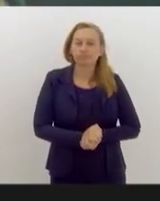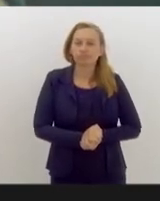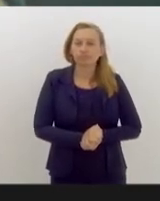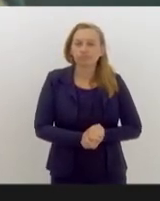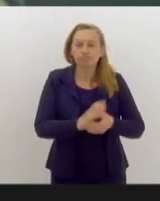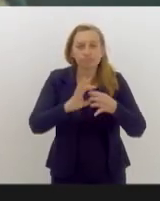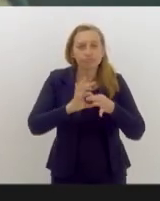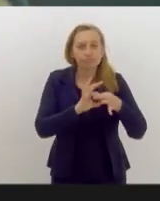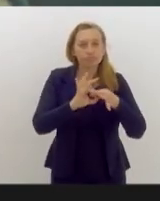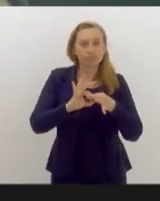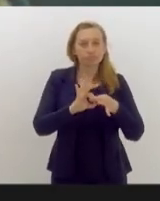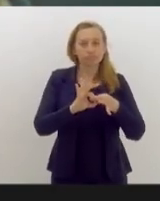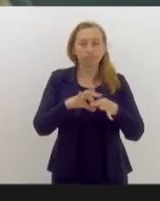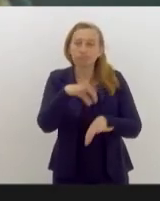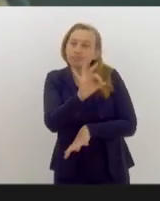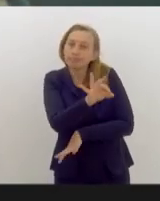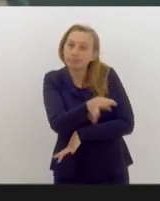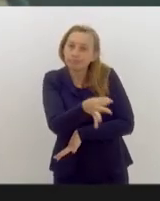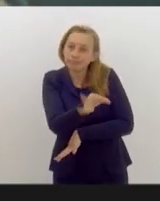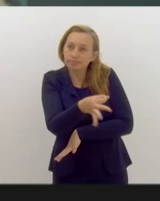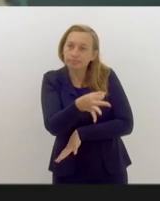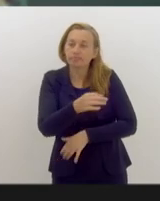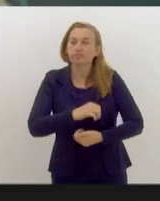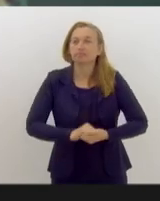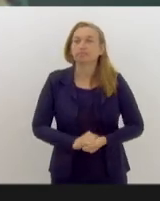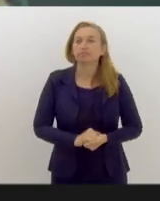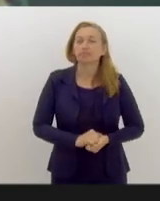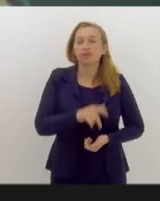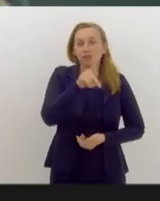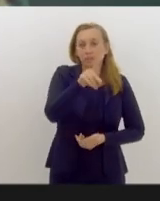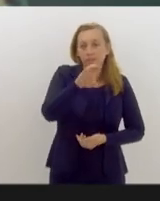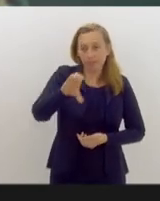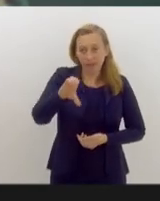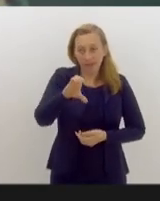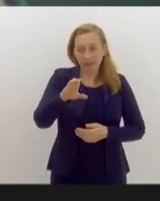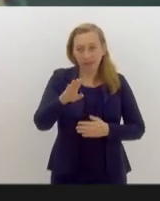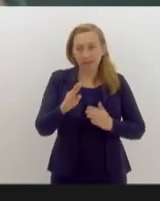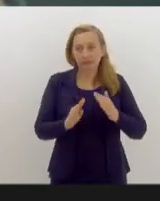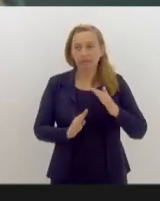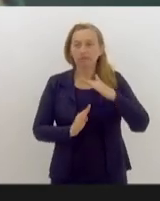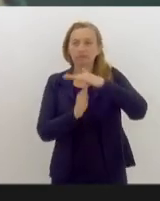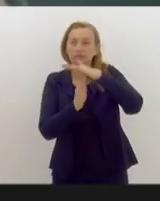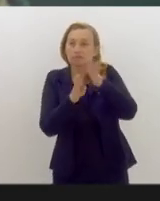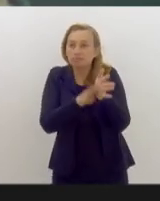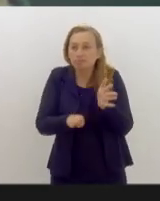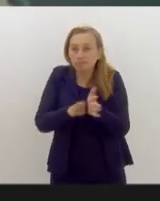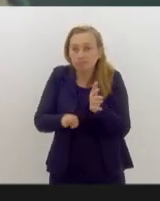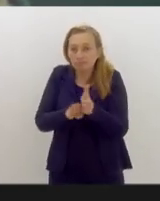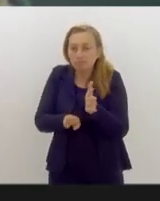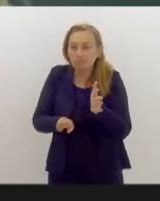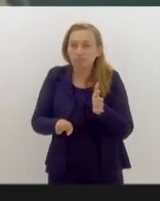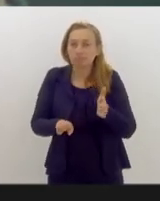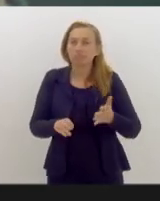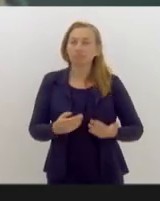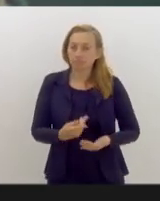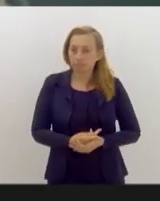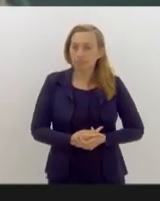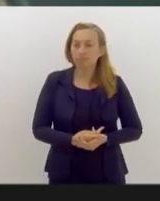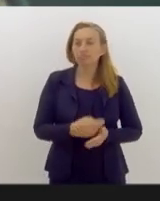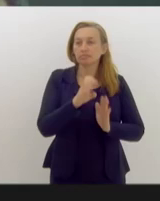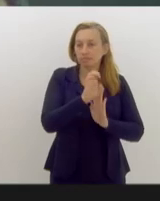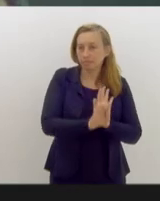muito clara da chamada PEC do teto de gastos, né, que resultou na